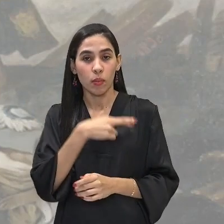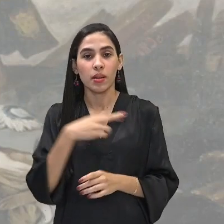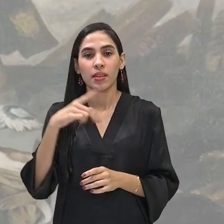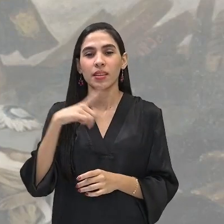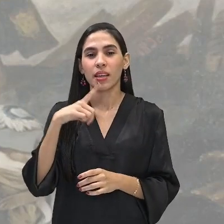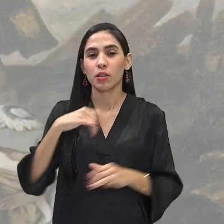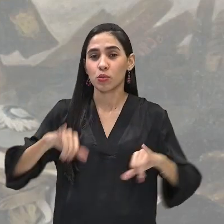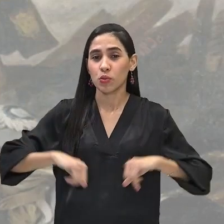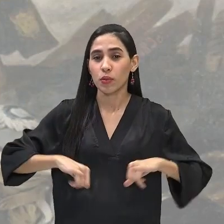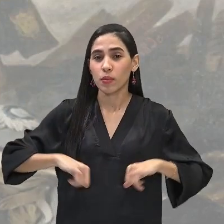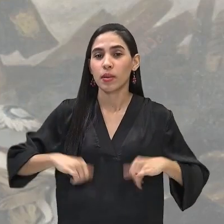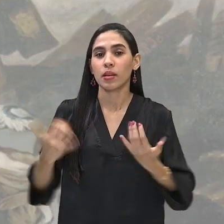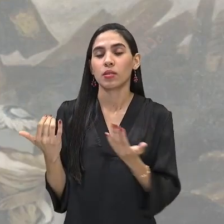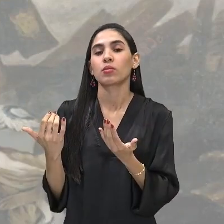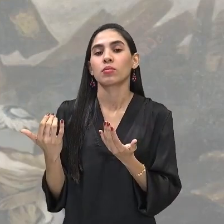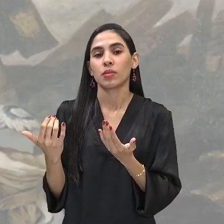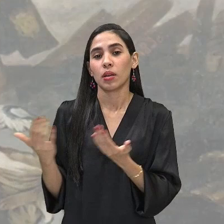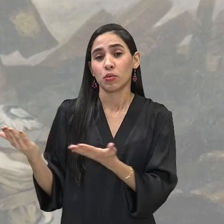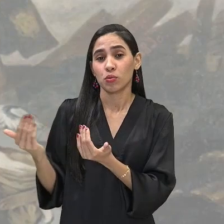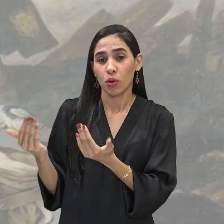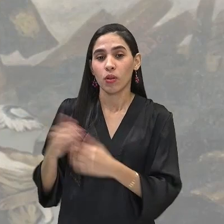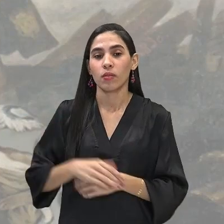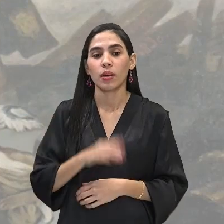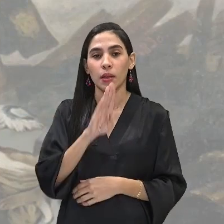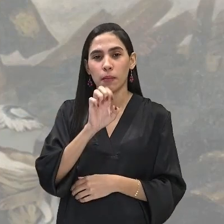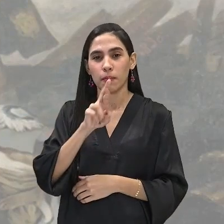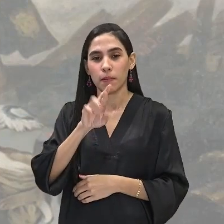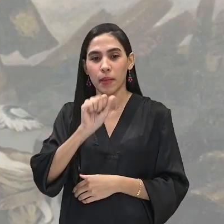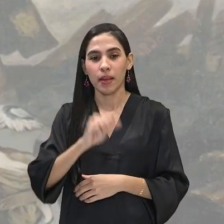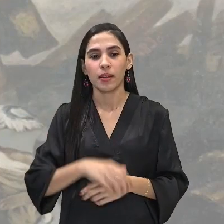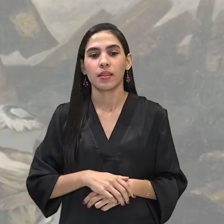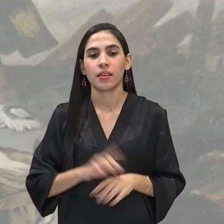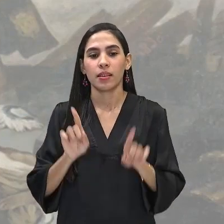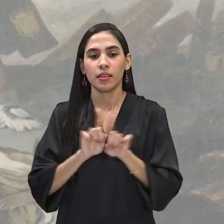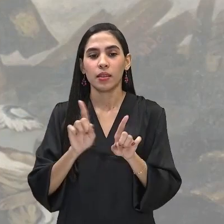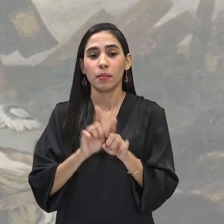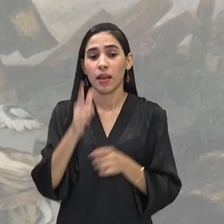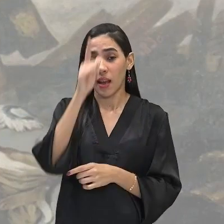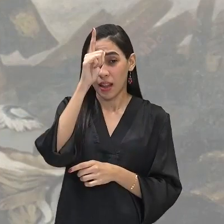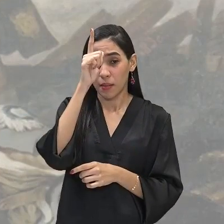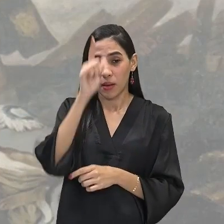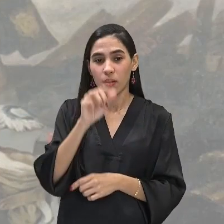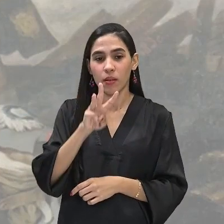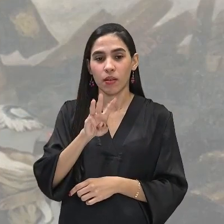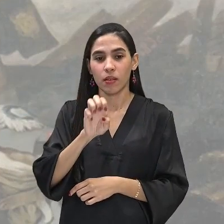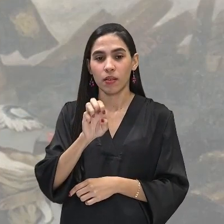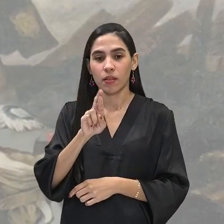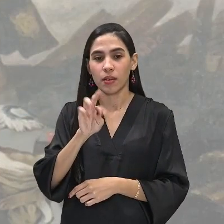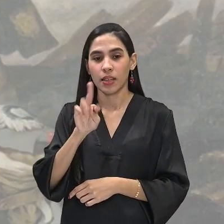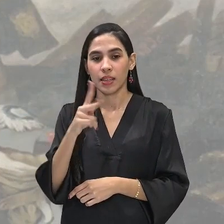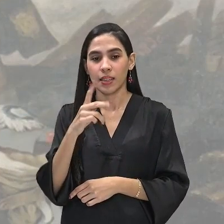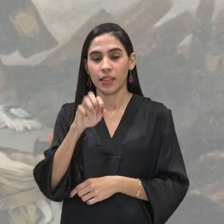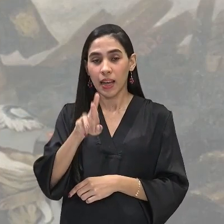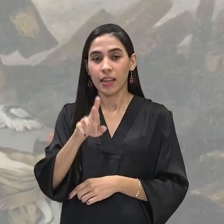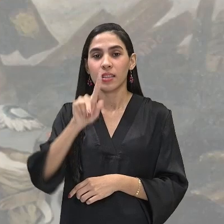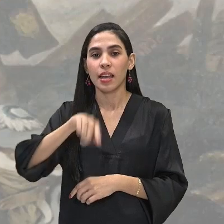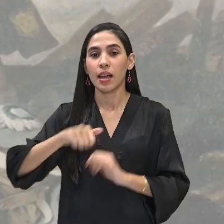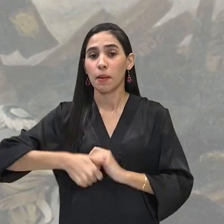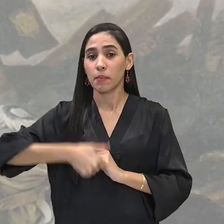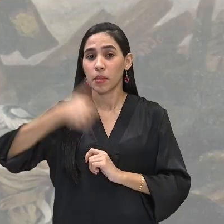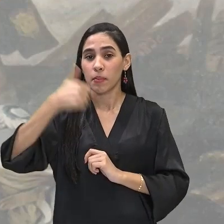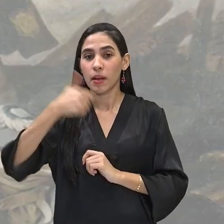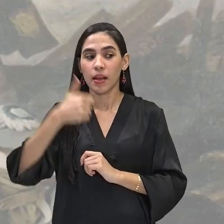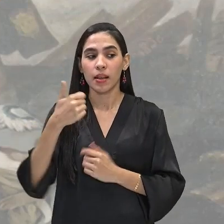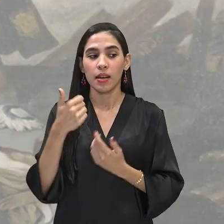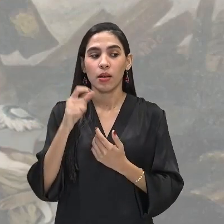Sofrimentos do Jovem Werther, do alemão Goethe, é considerada como a primeira